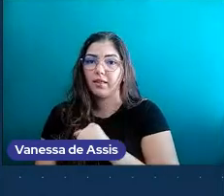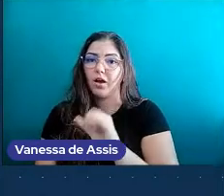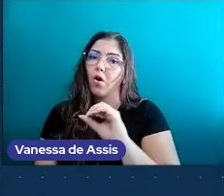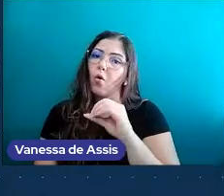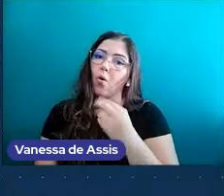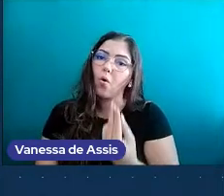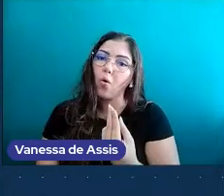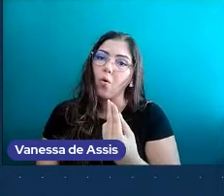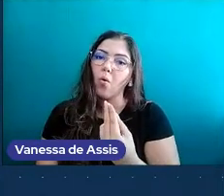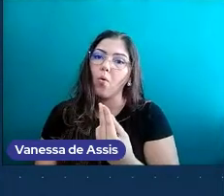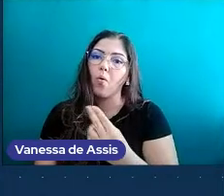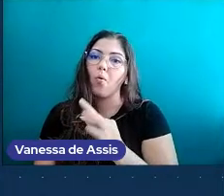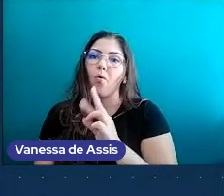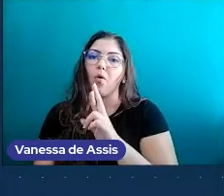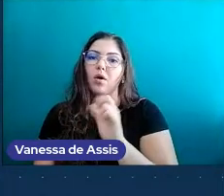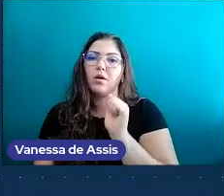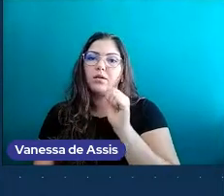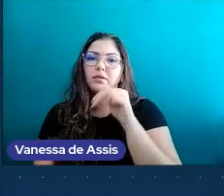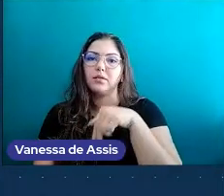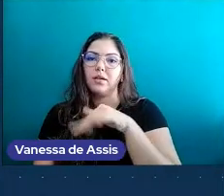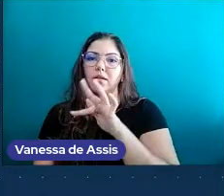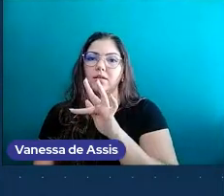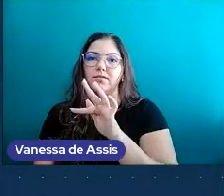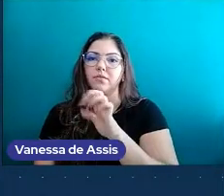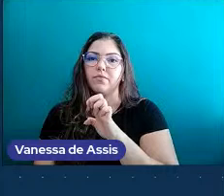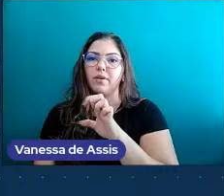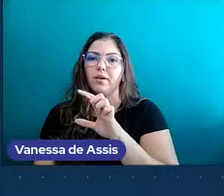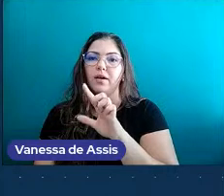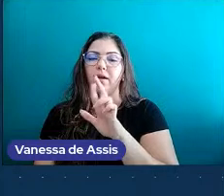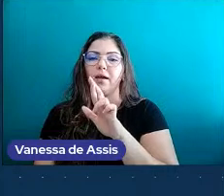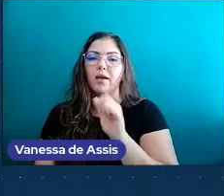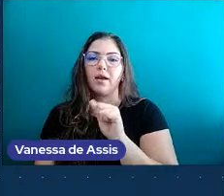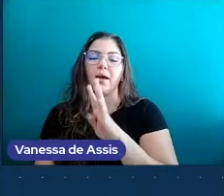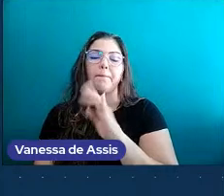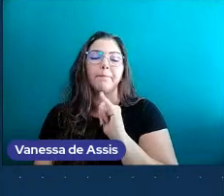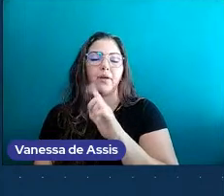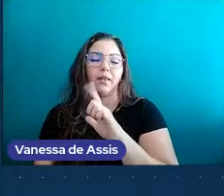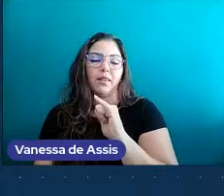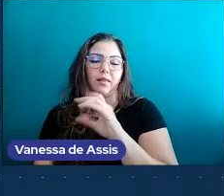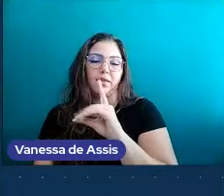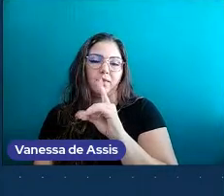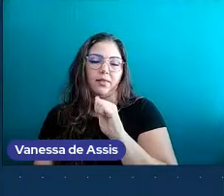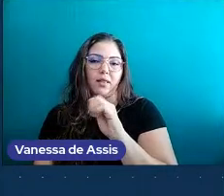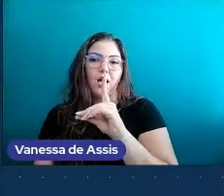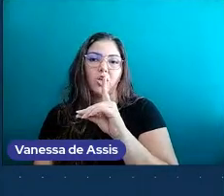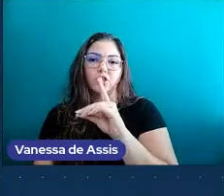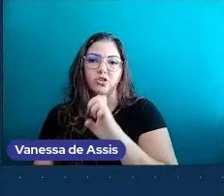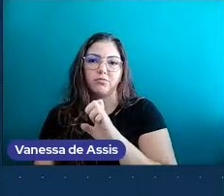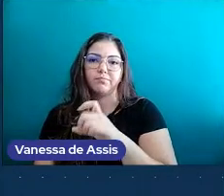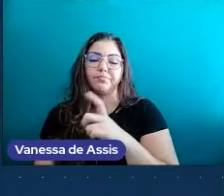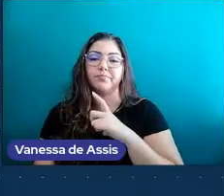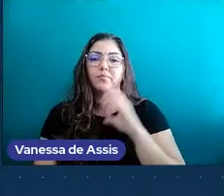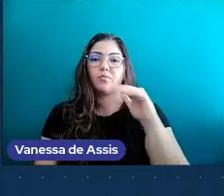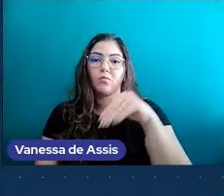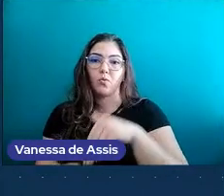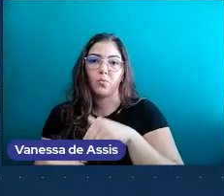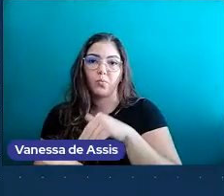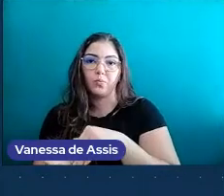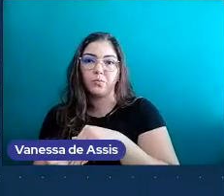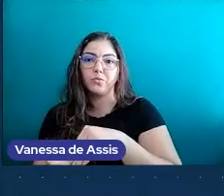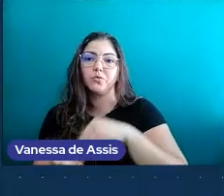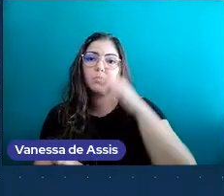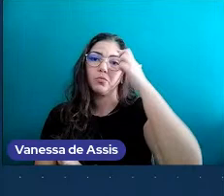a confiabilidade. Dentro do paradigma qualitativo, a gente teria a dependabilidade. E, por fim, na